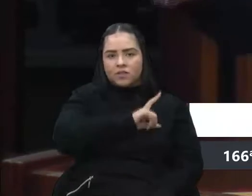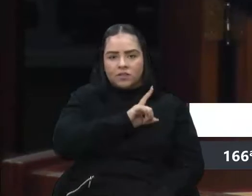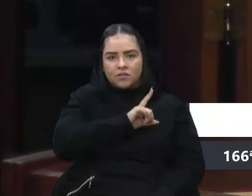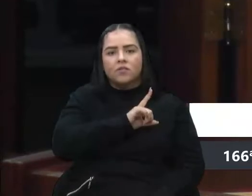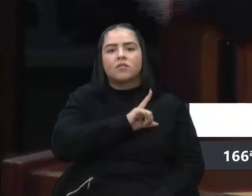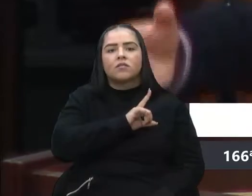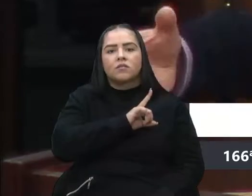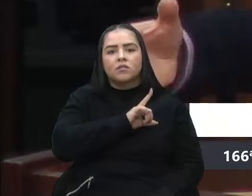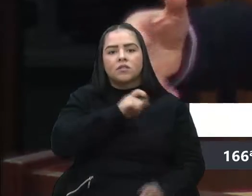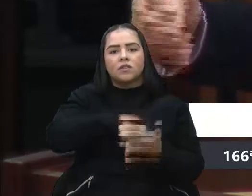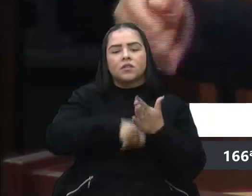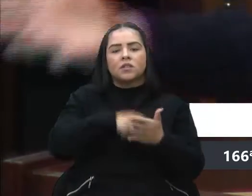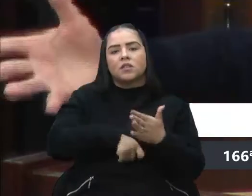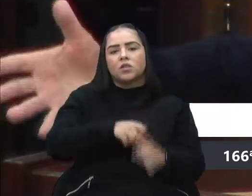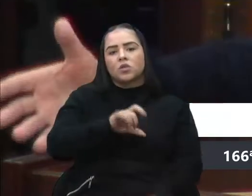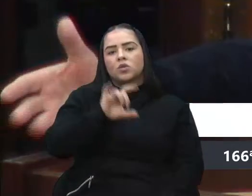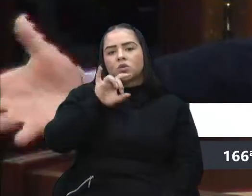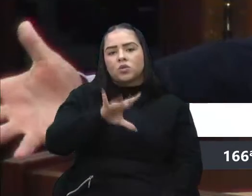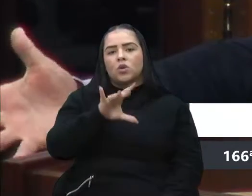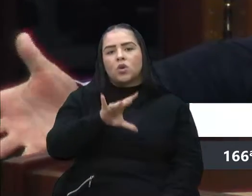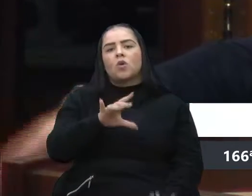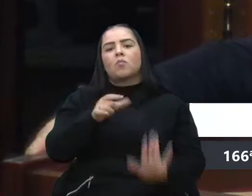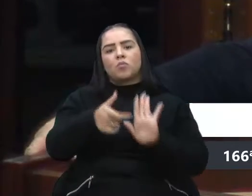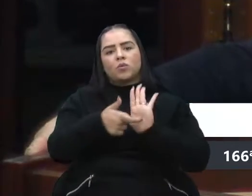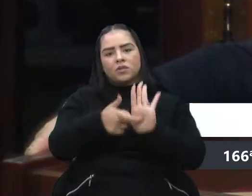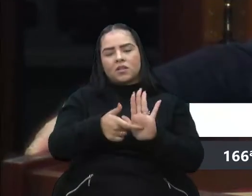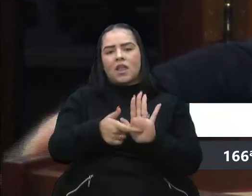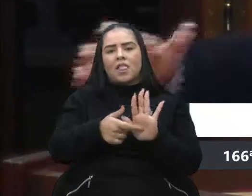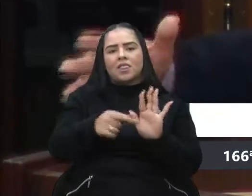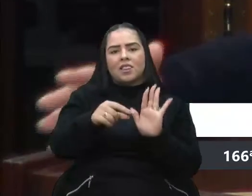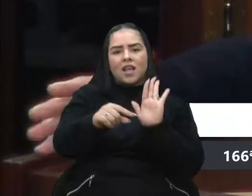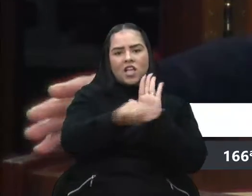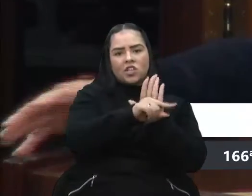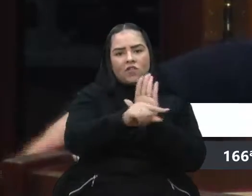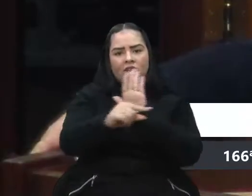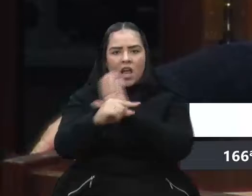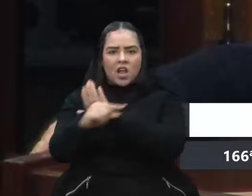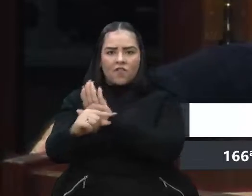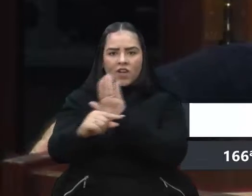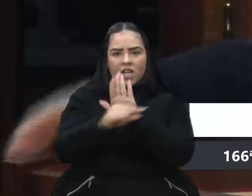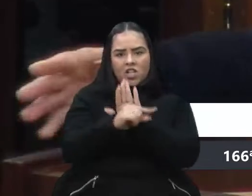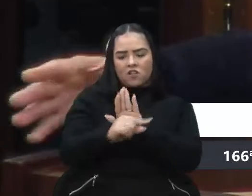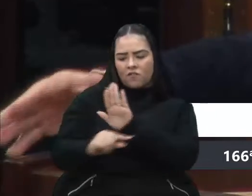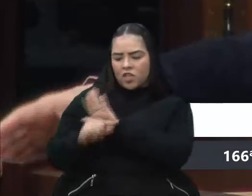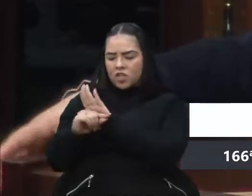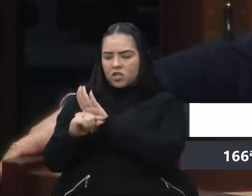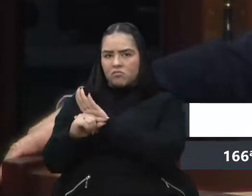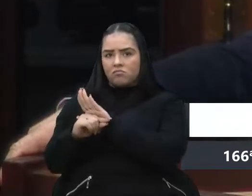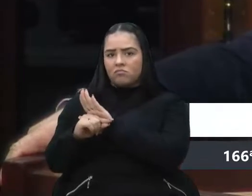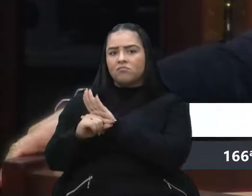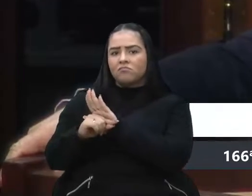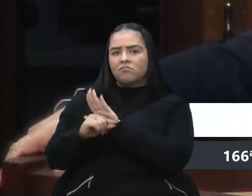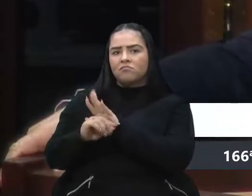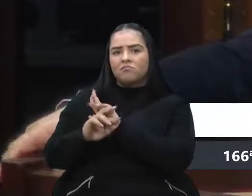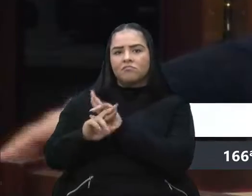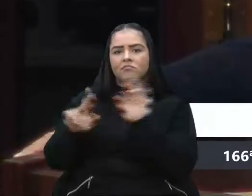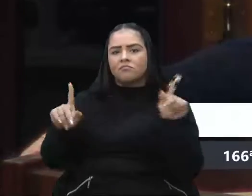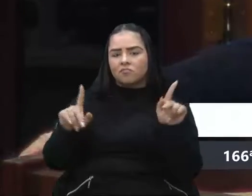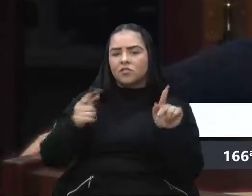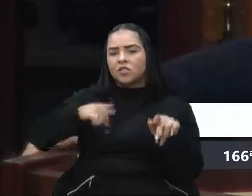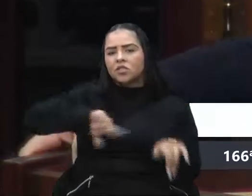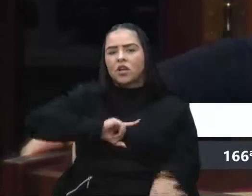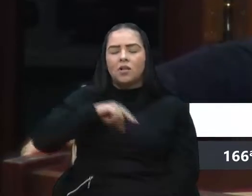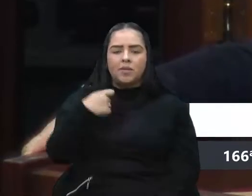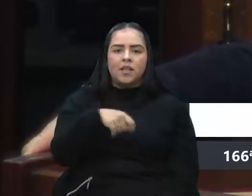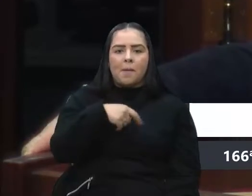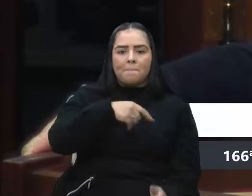tentam só puxar, mostrar negatividade da nossa cidade. É o contrário, gente. Temos que vender, nesse final de semana, vou fazer